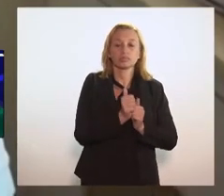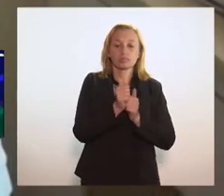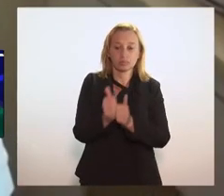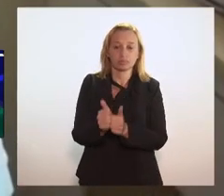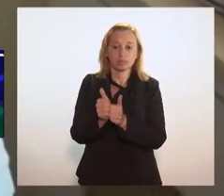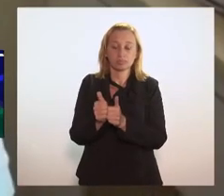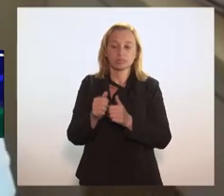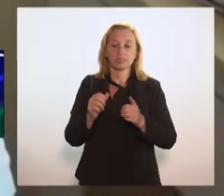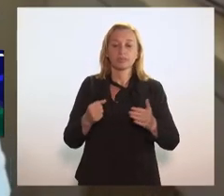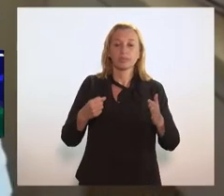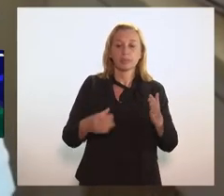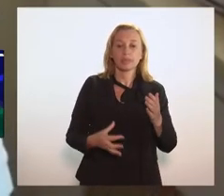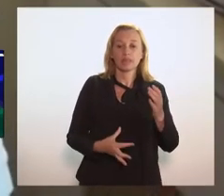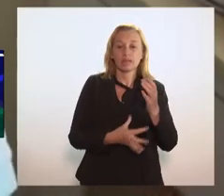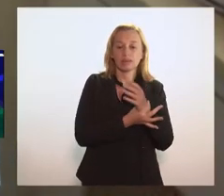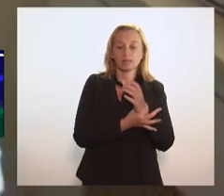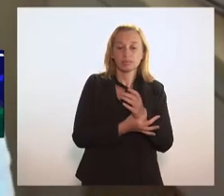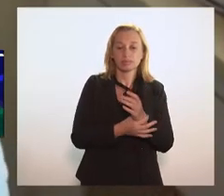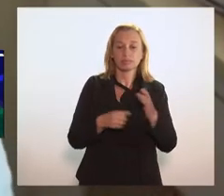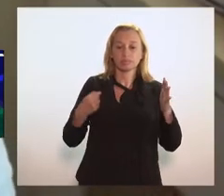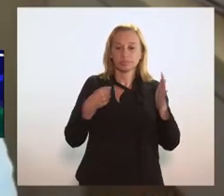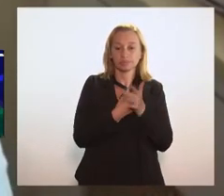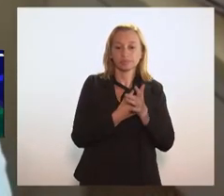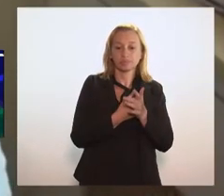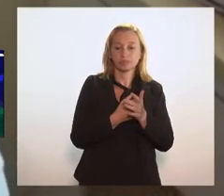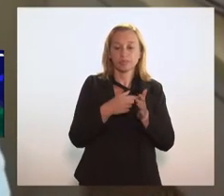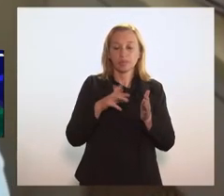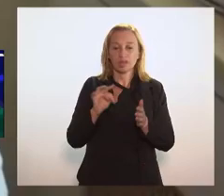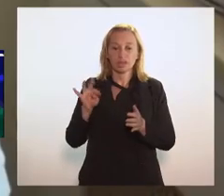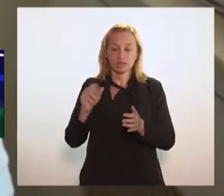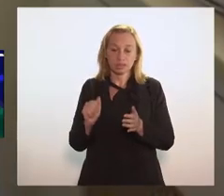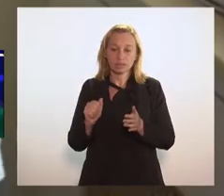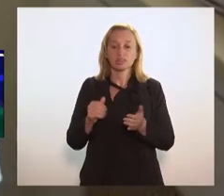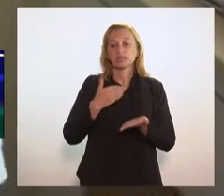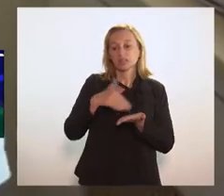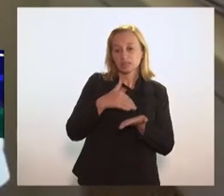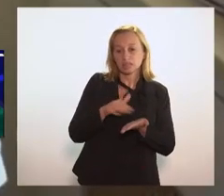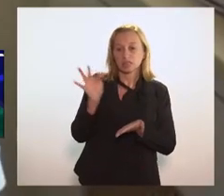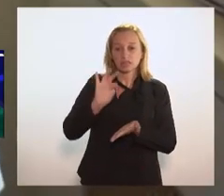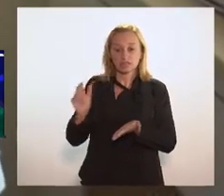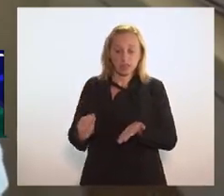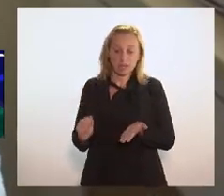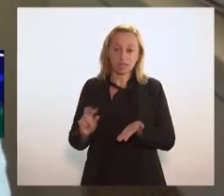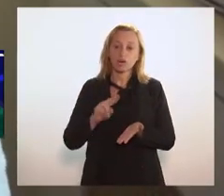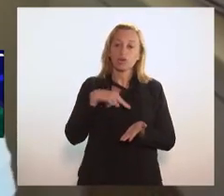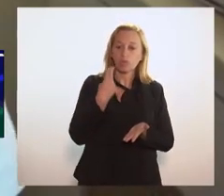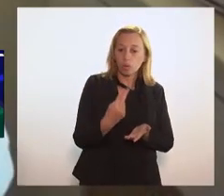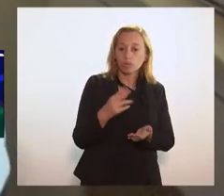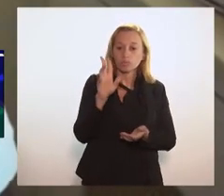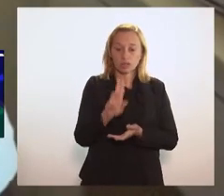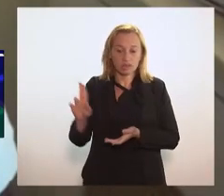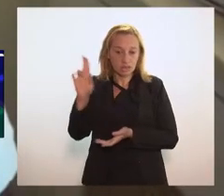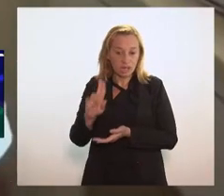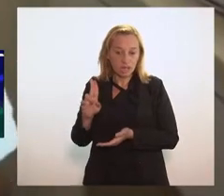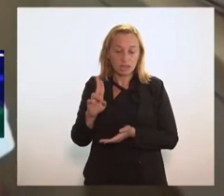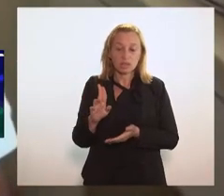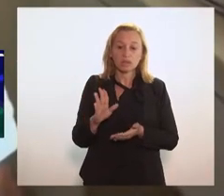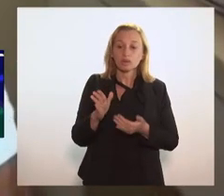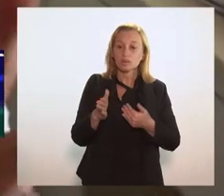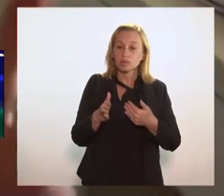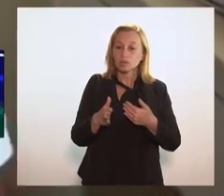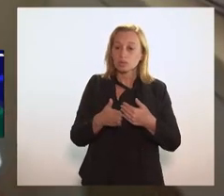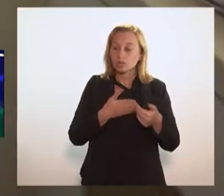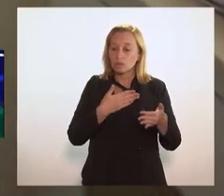simule o impacto disso na Receita. Ou a Secretaria de Fazenda, ou uma universidade, mas alguma